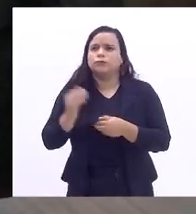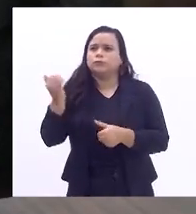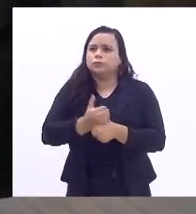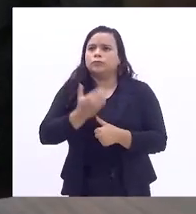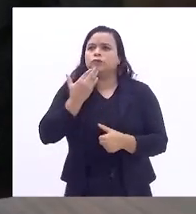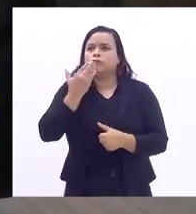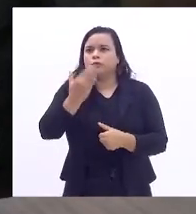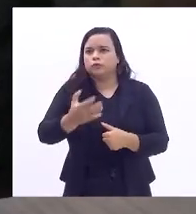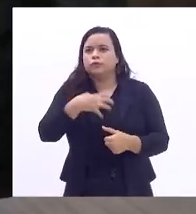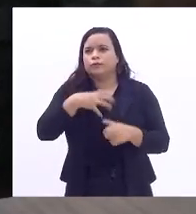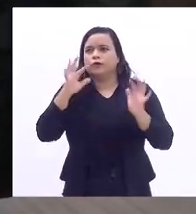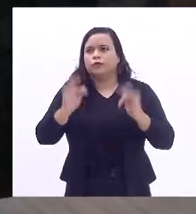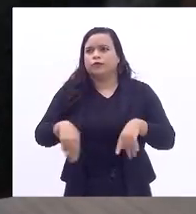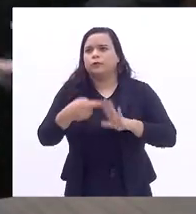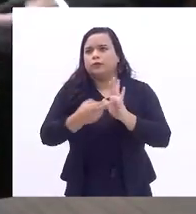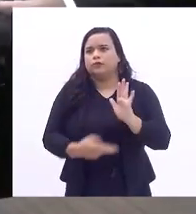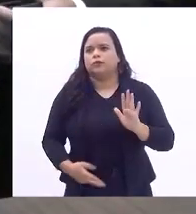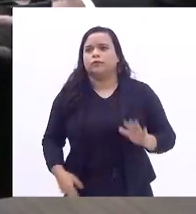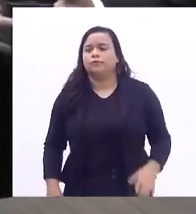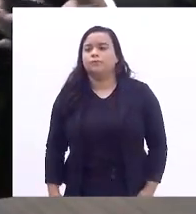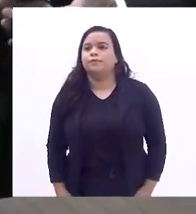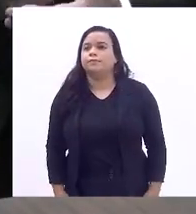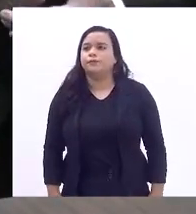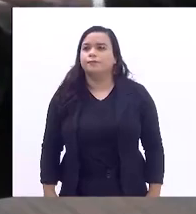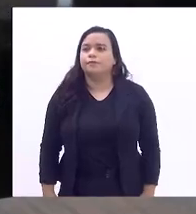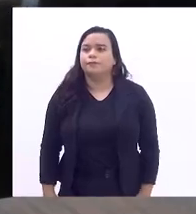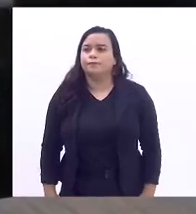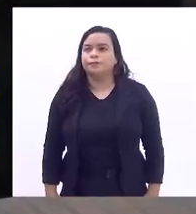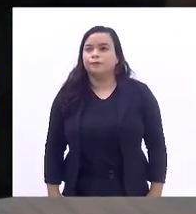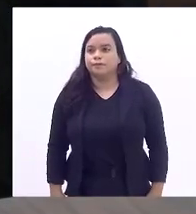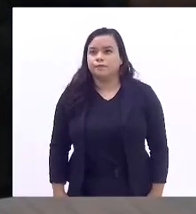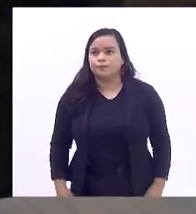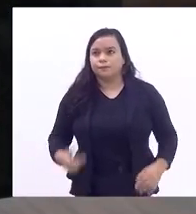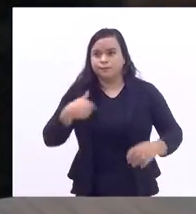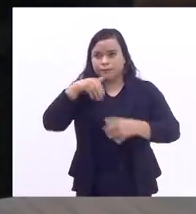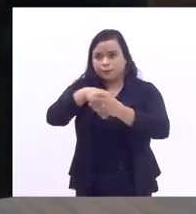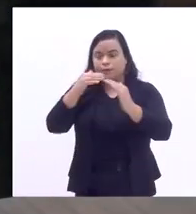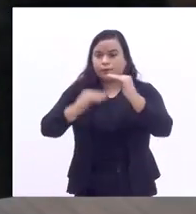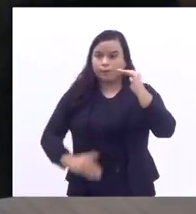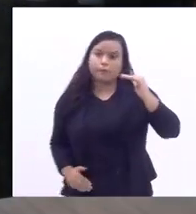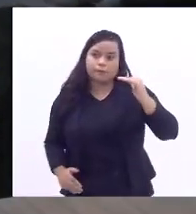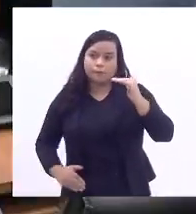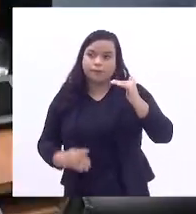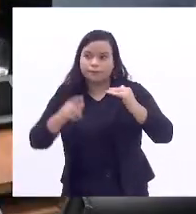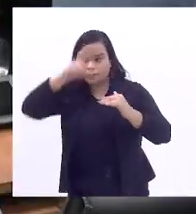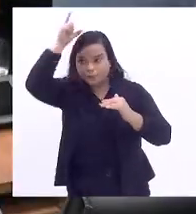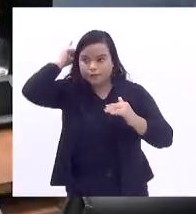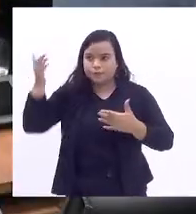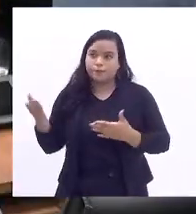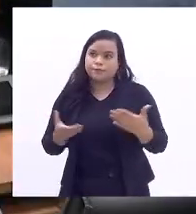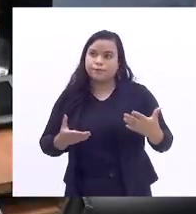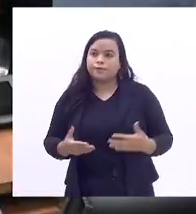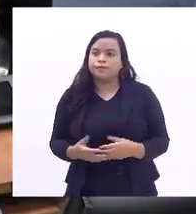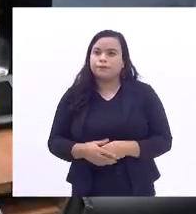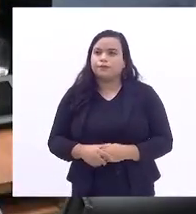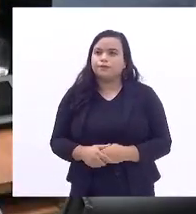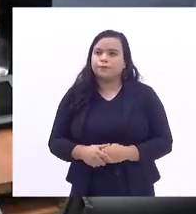e solicitando forma sinal de redação O Viajante voto divergente